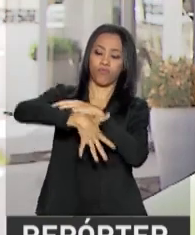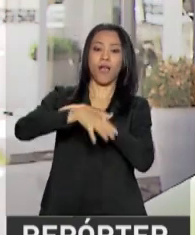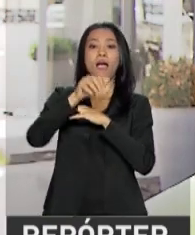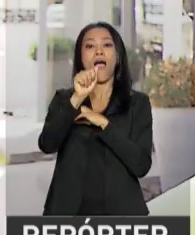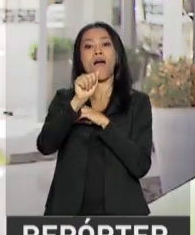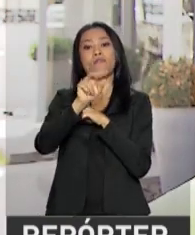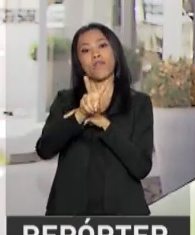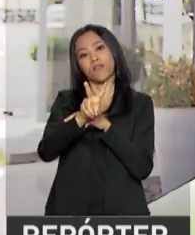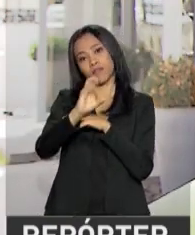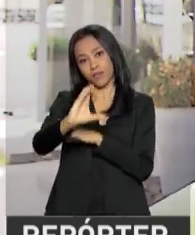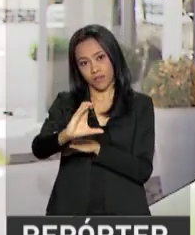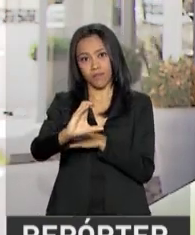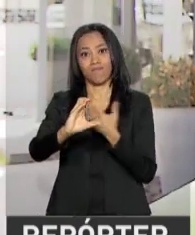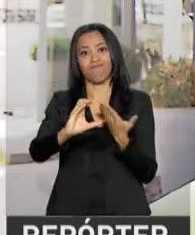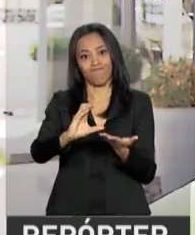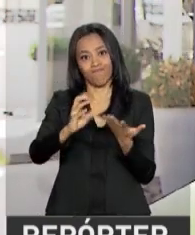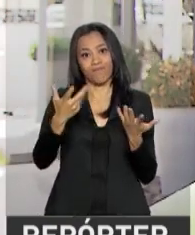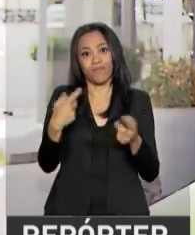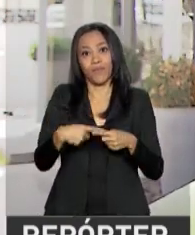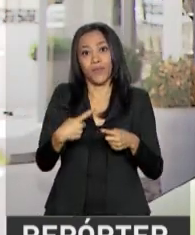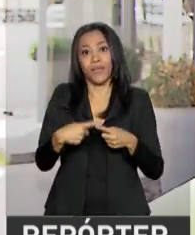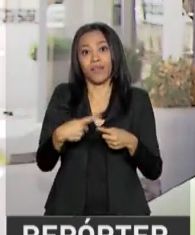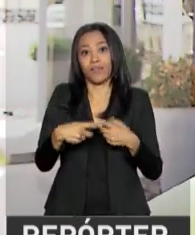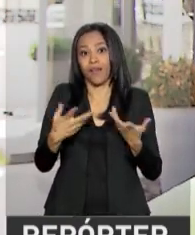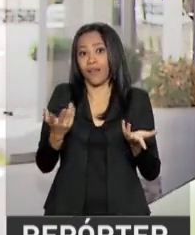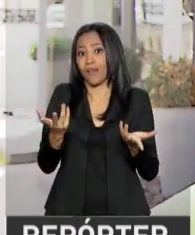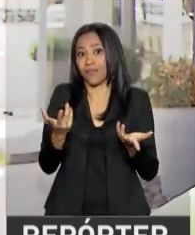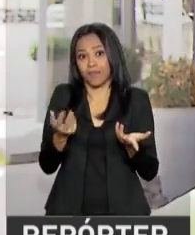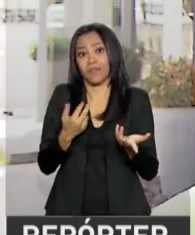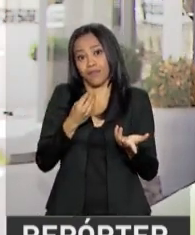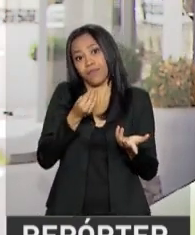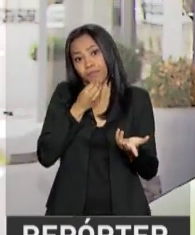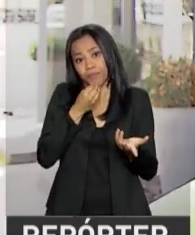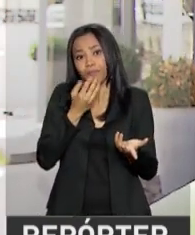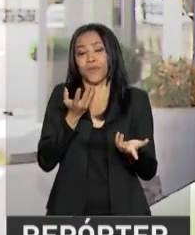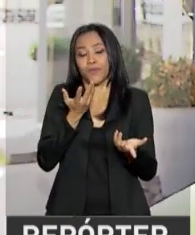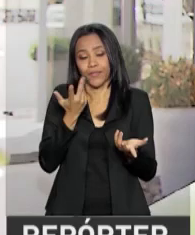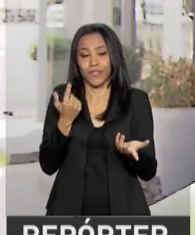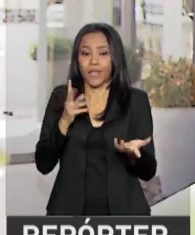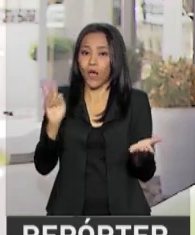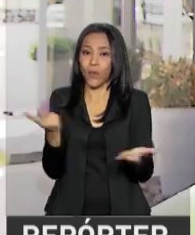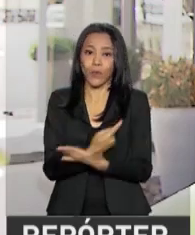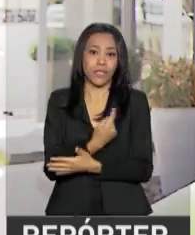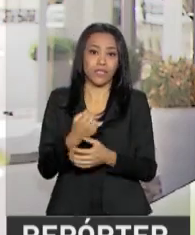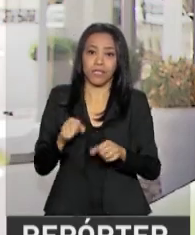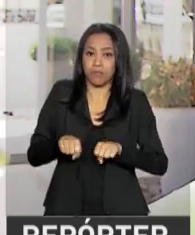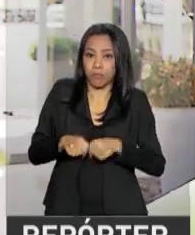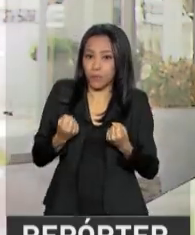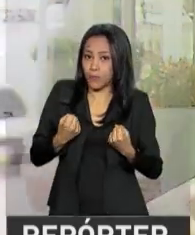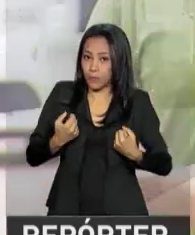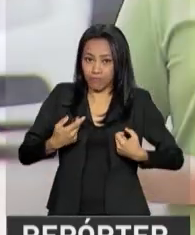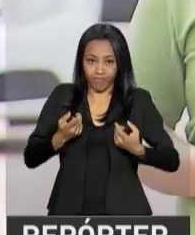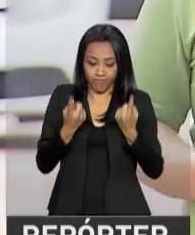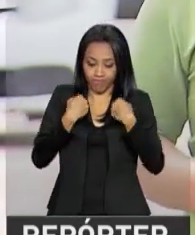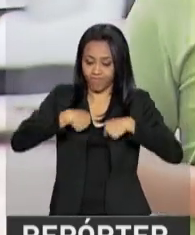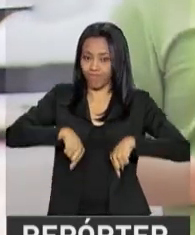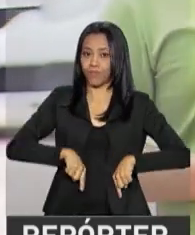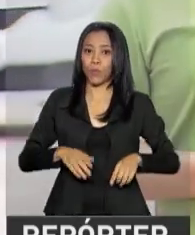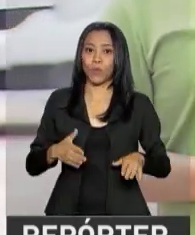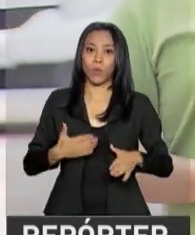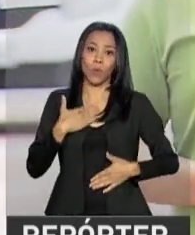são os elementos do sangue soltos e pode levar a um avc ou trombose nas veias do organismo com